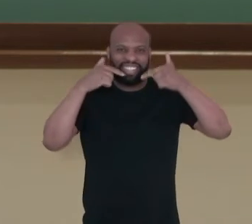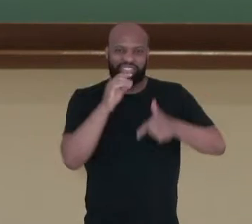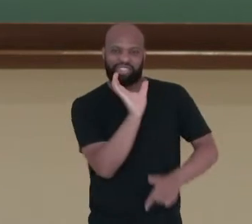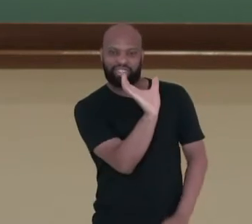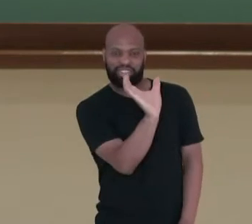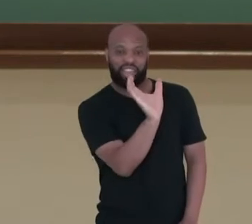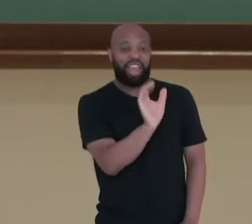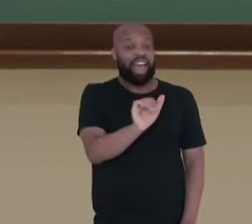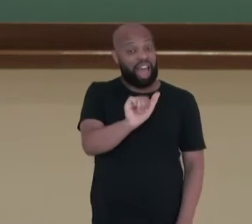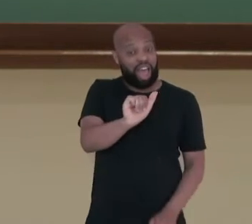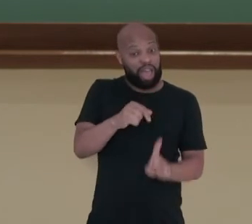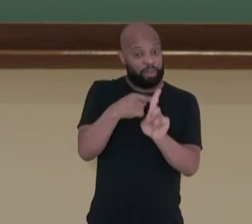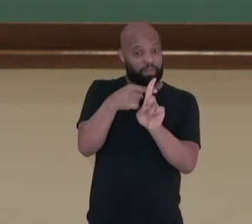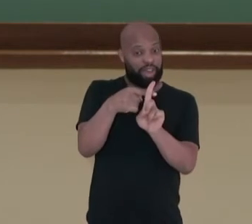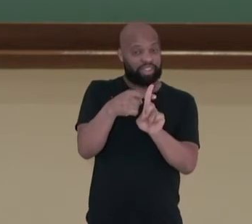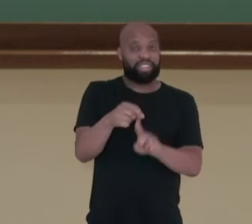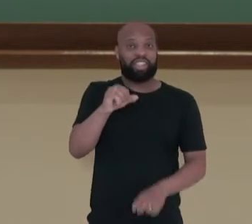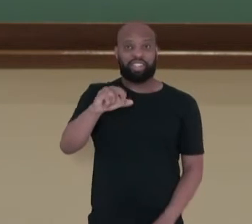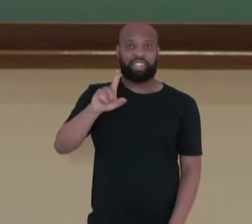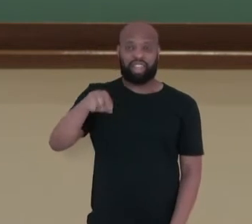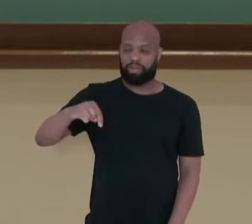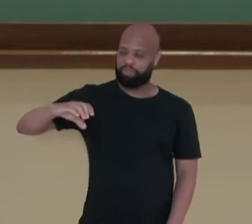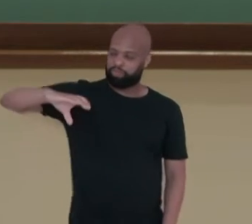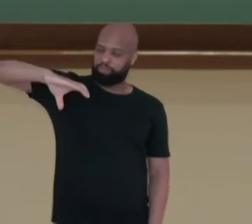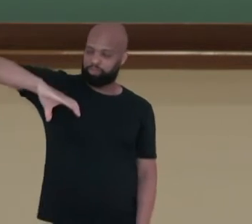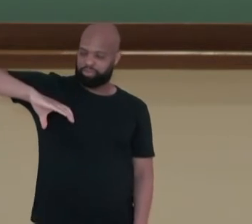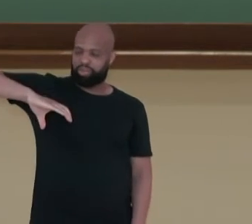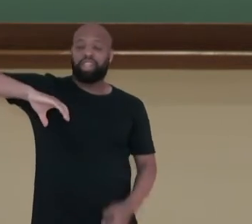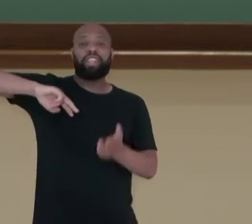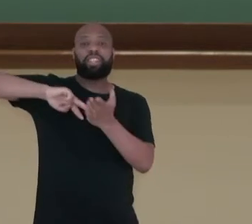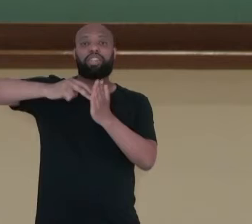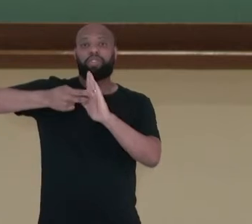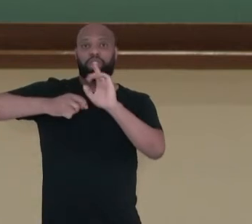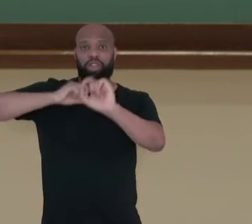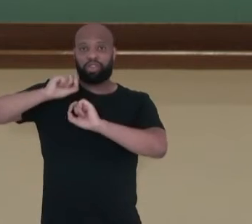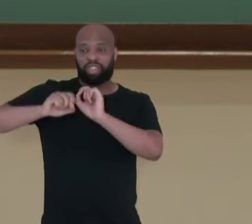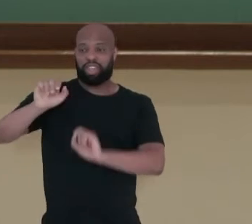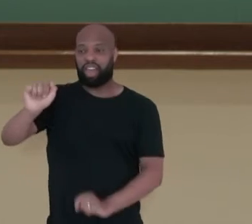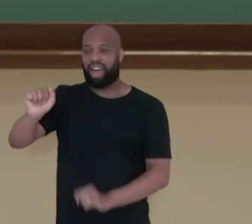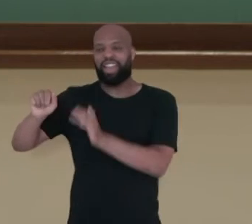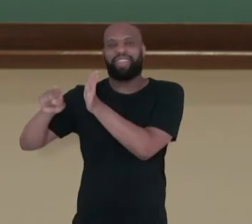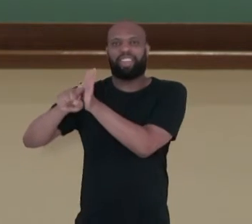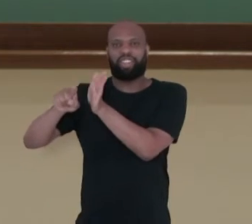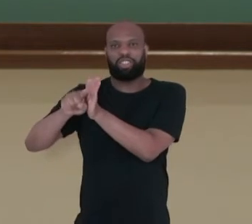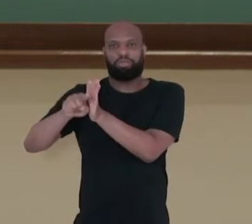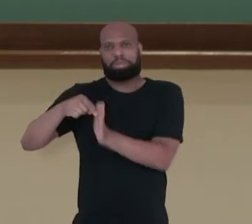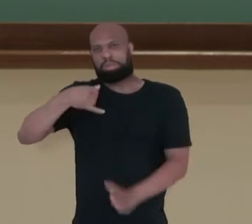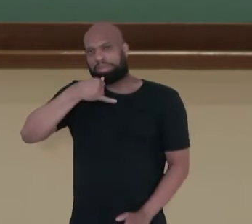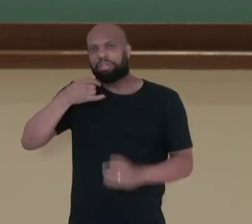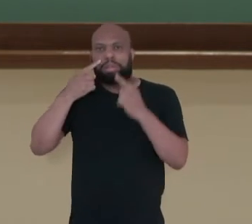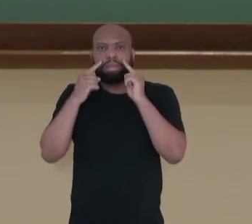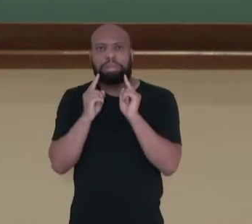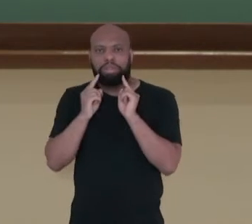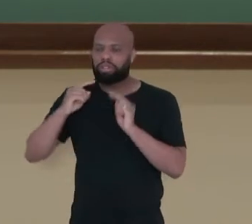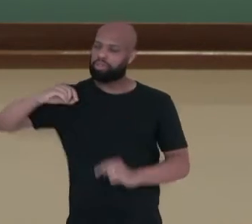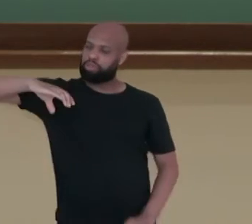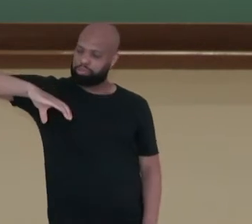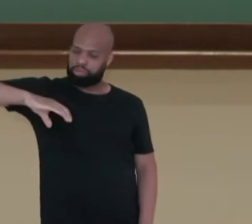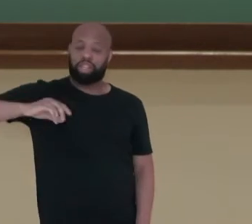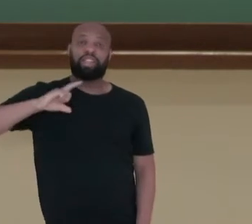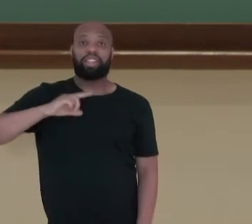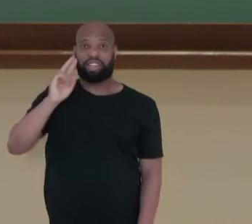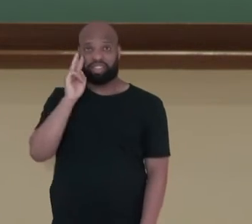A é positivo. Se a parábola é voltada para baixo, o A é negativo. Então, é só olhar e